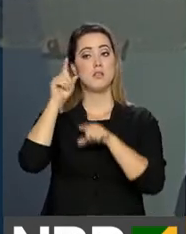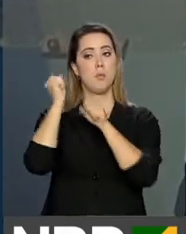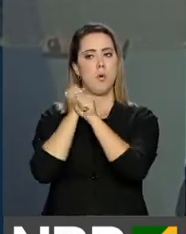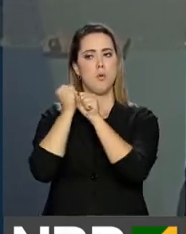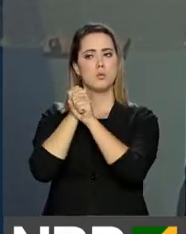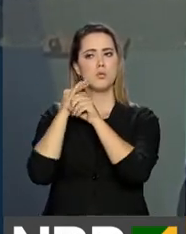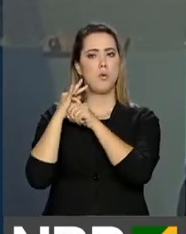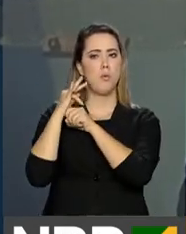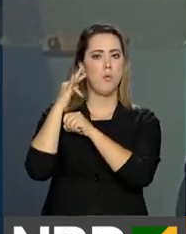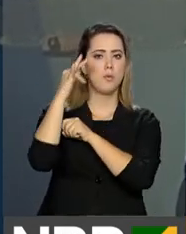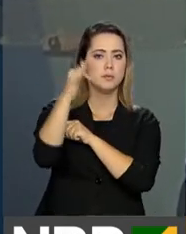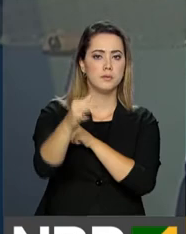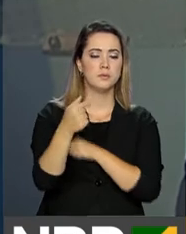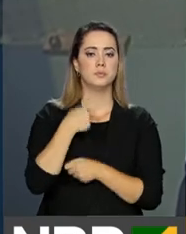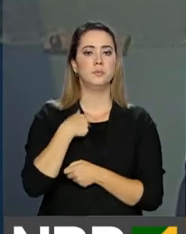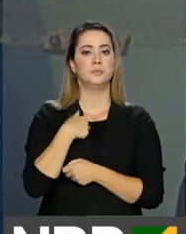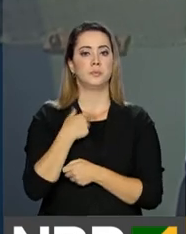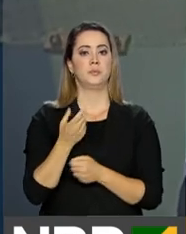meu curso